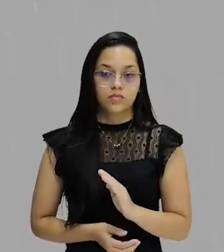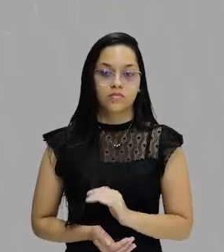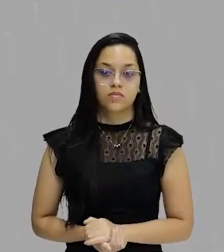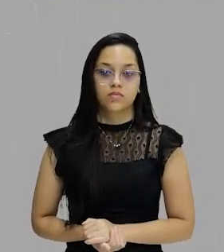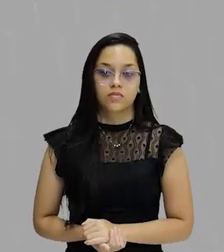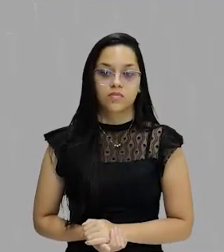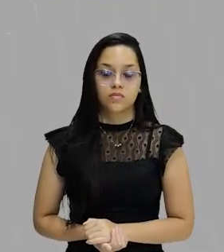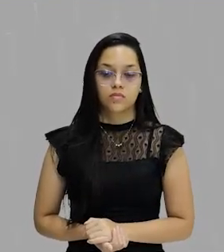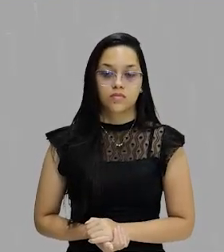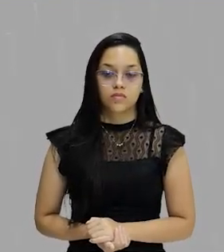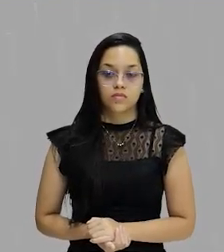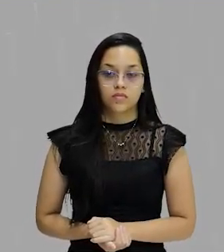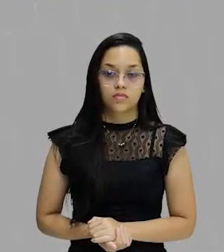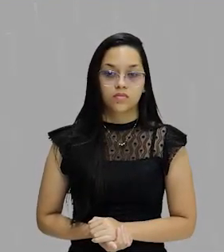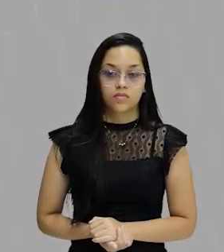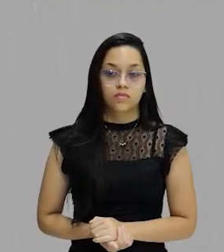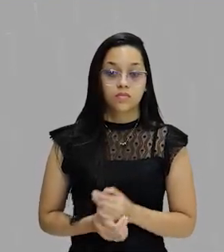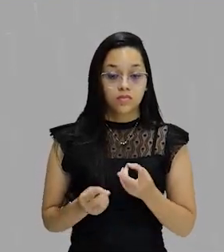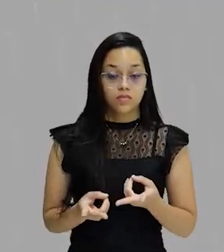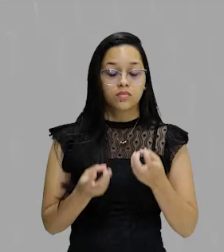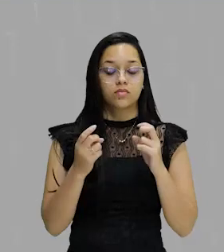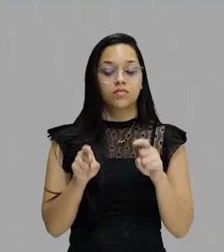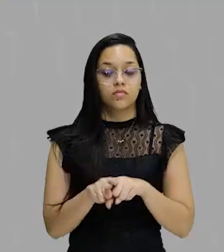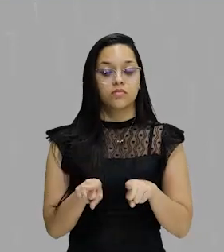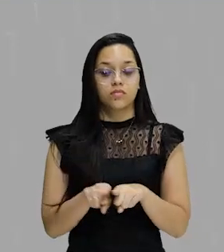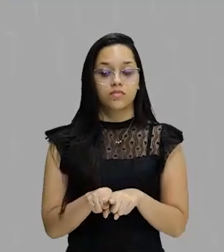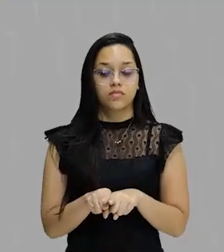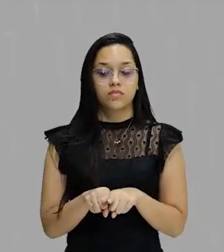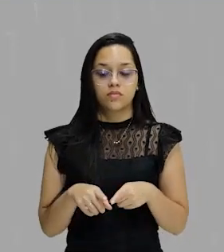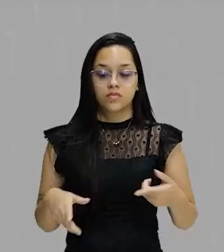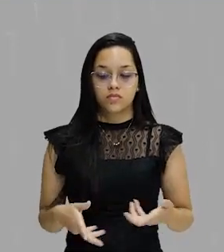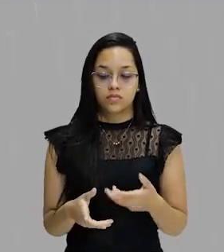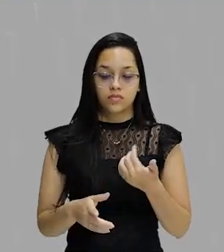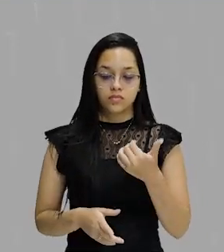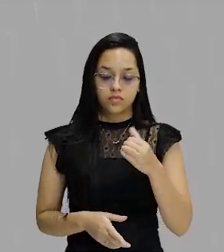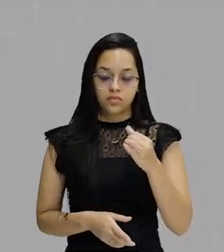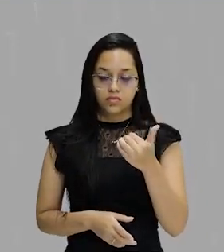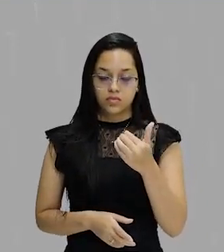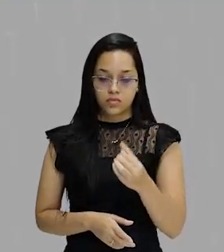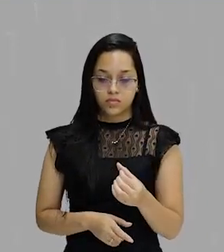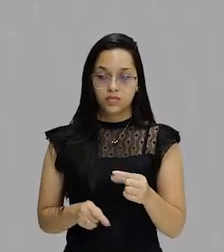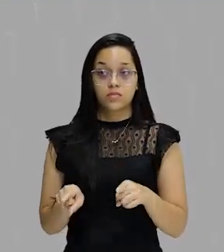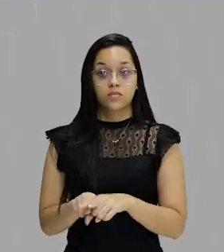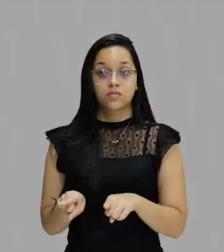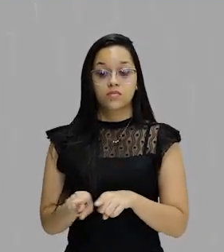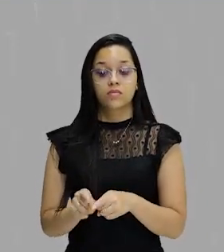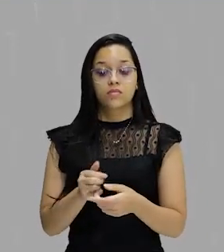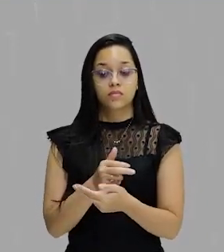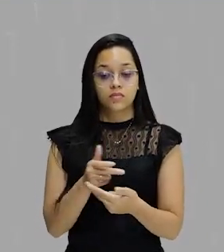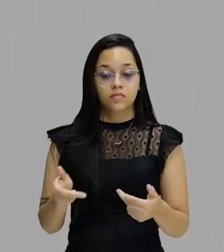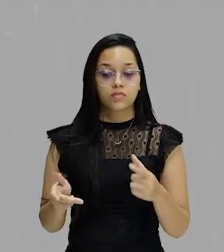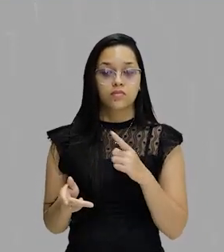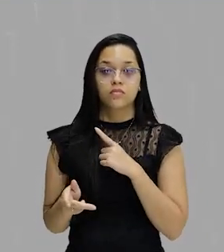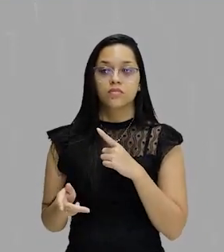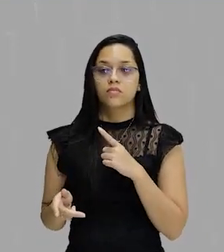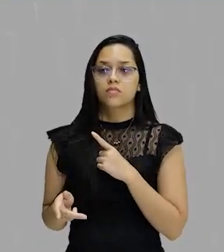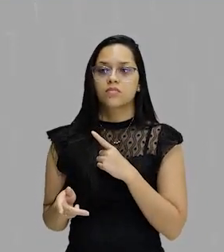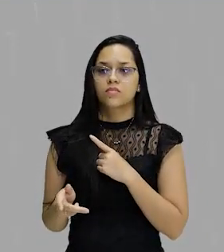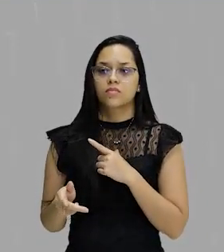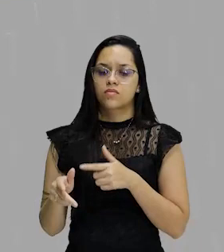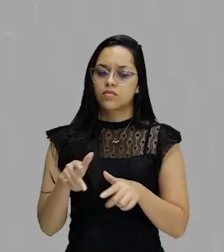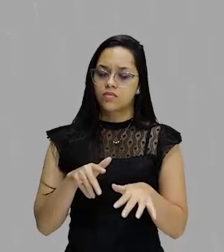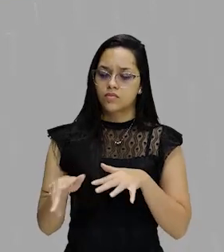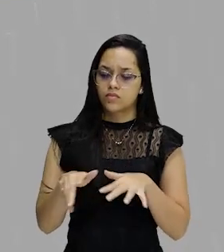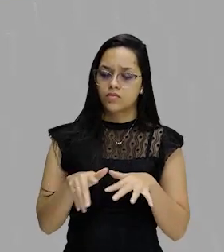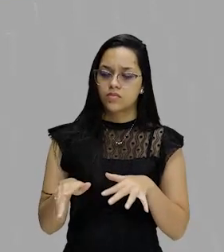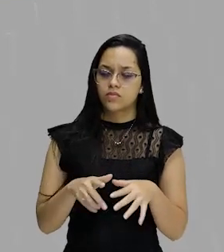Na ocasião, observe que essas manifestações da década de 1960, grande parte desses movimentos